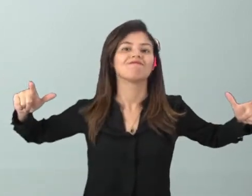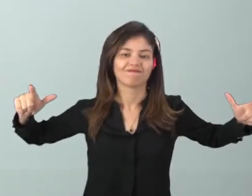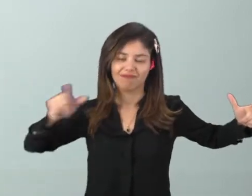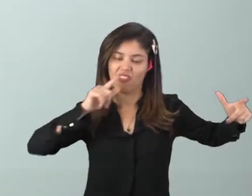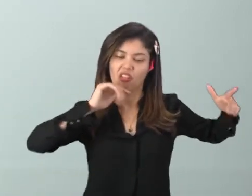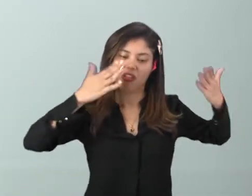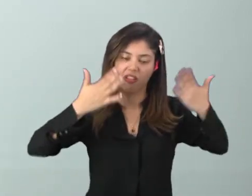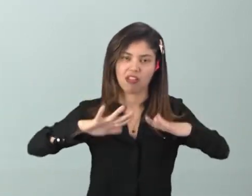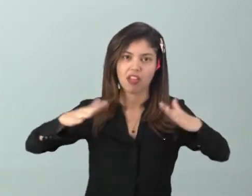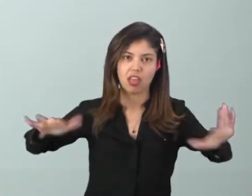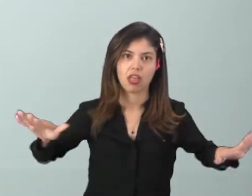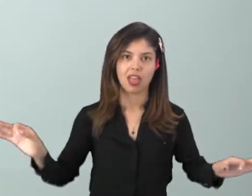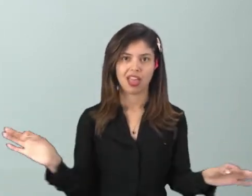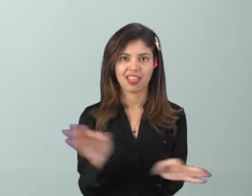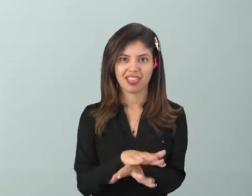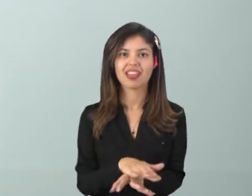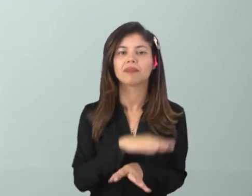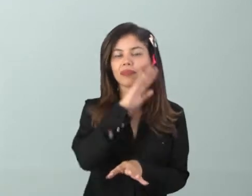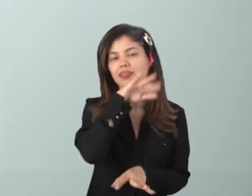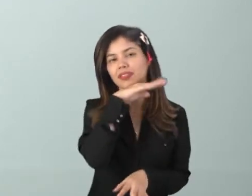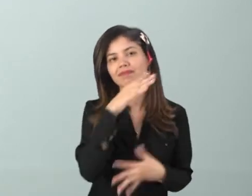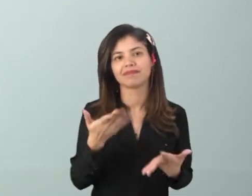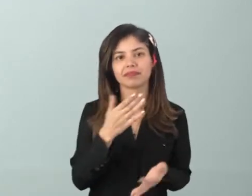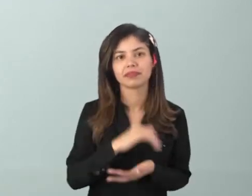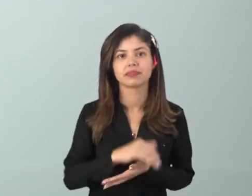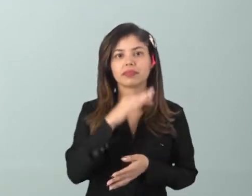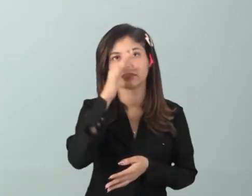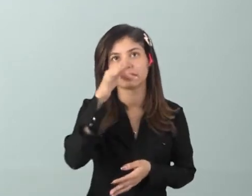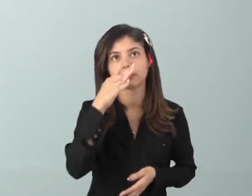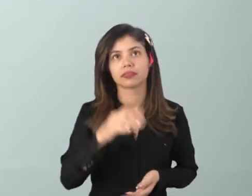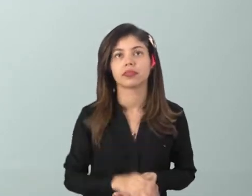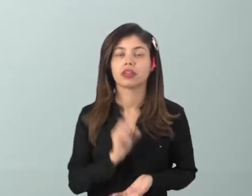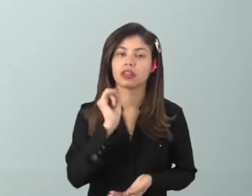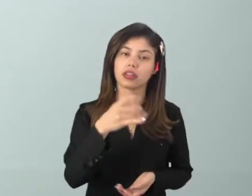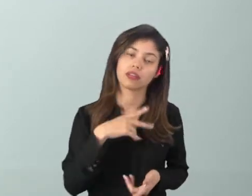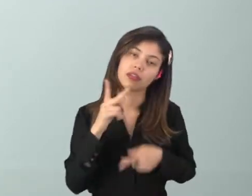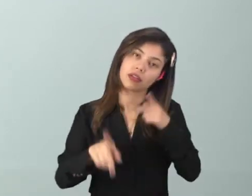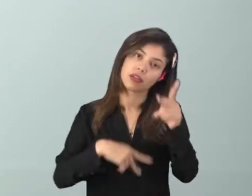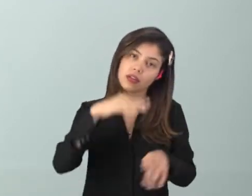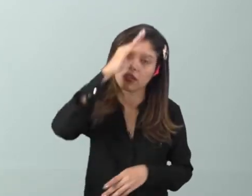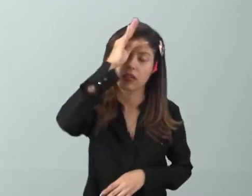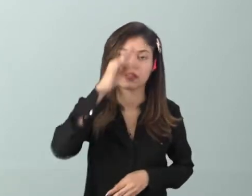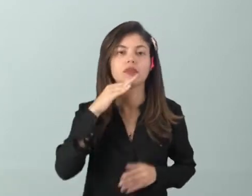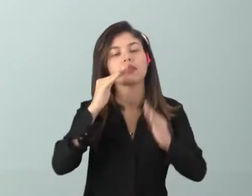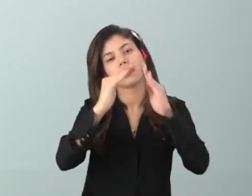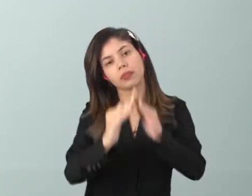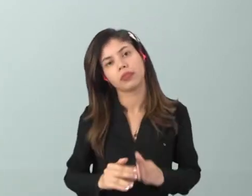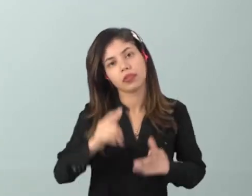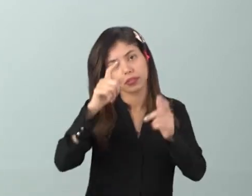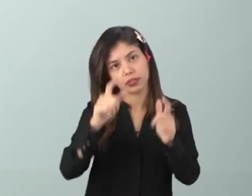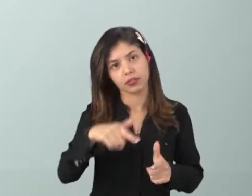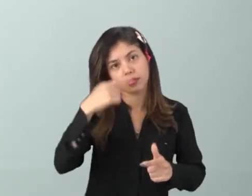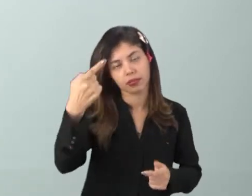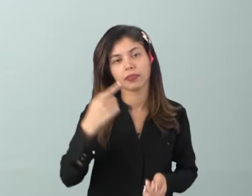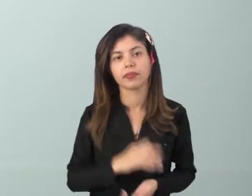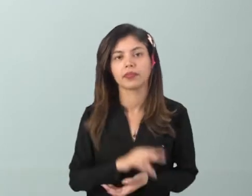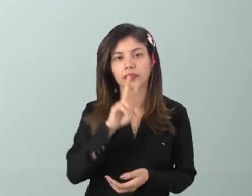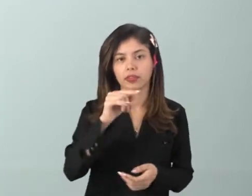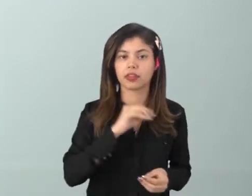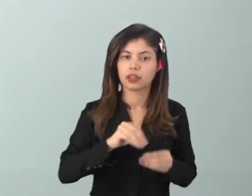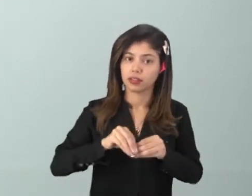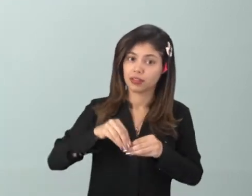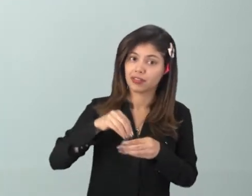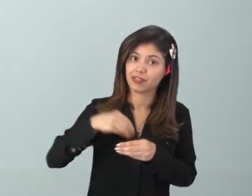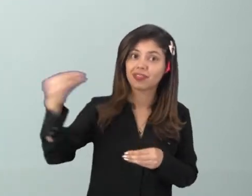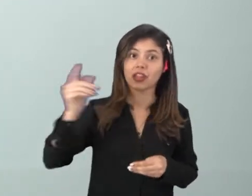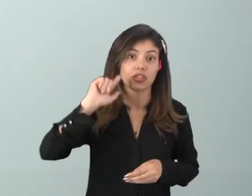enormes, você acaba matando muita fauna, muita flora, e se tiver alguma população ali tradicional que mora perto daquela área, ela vai ter que